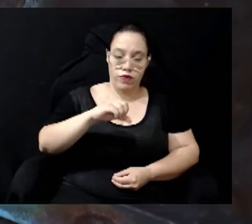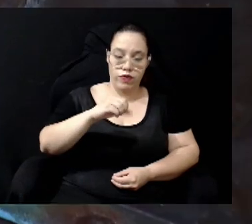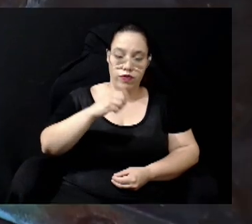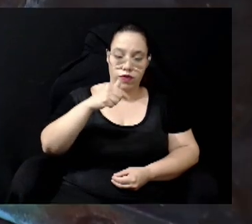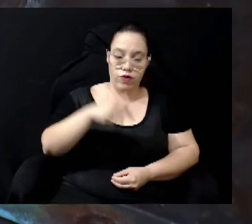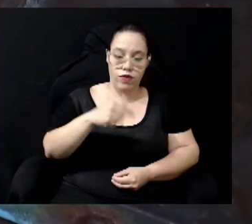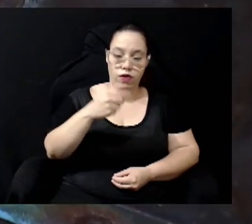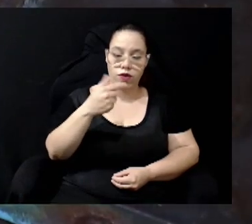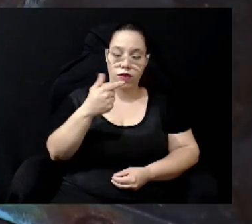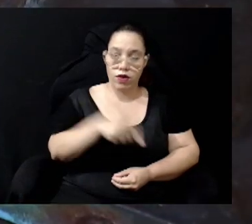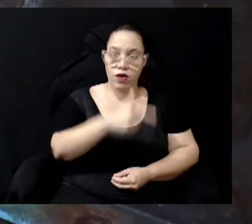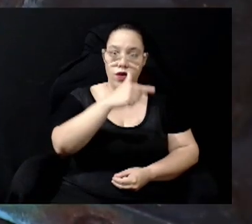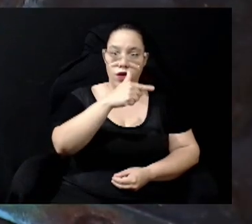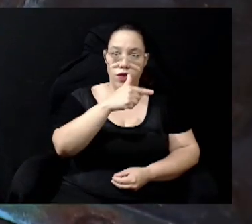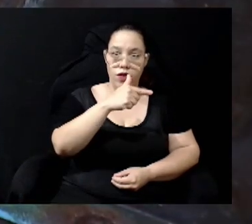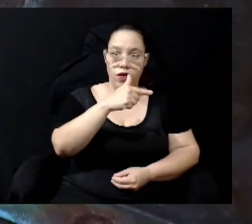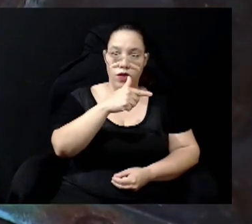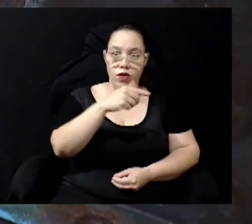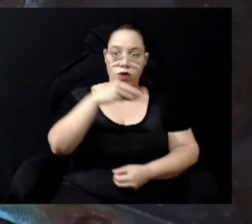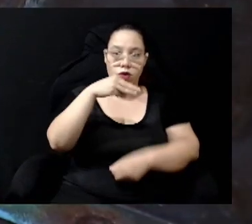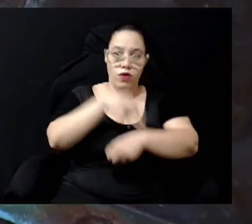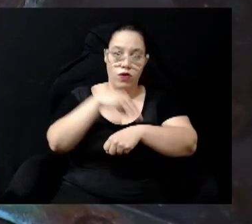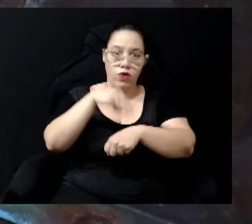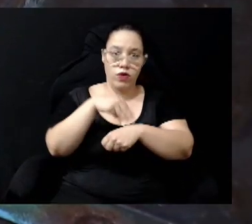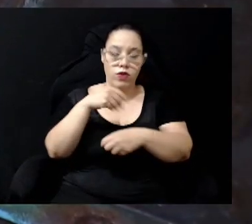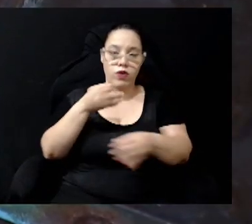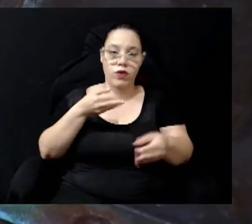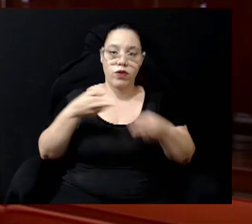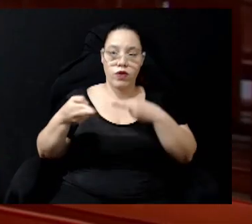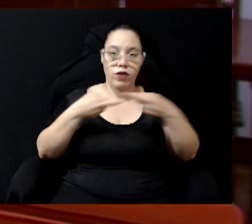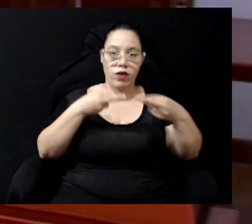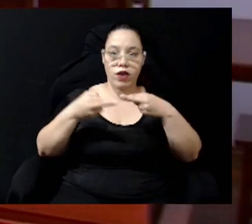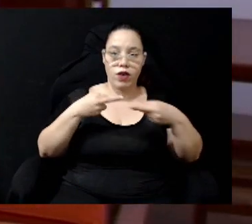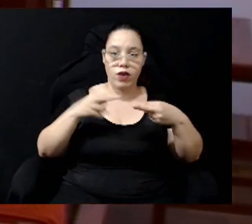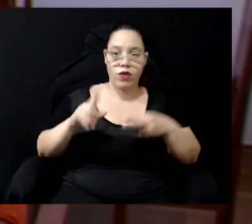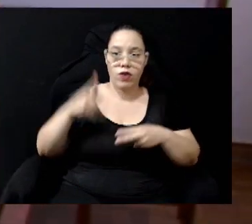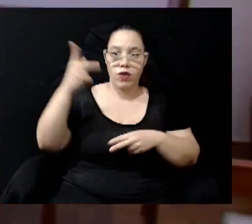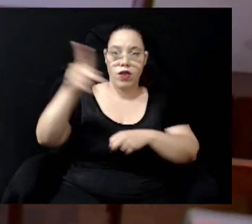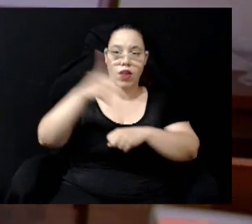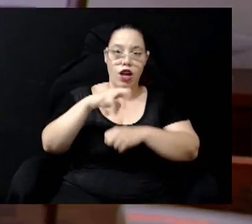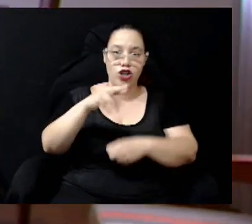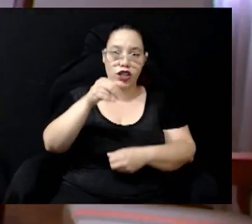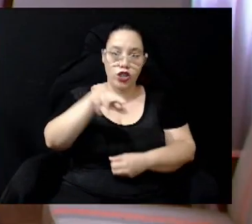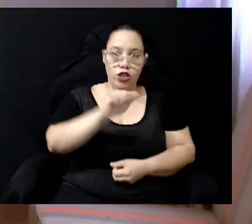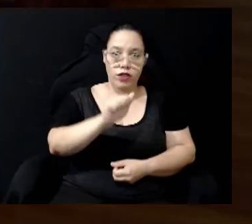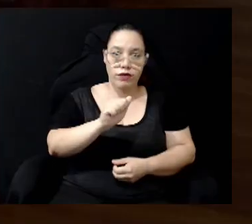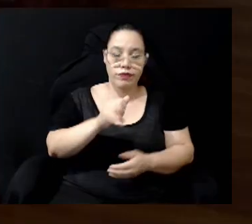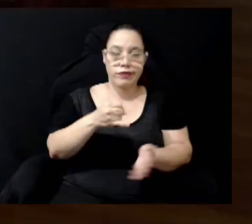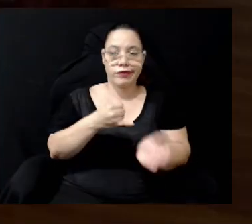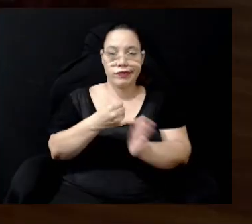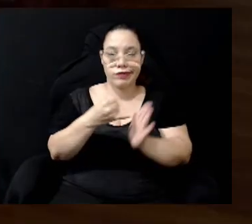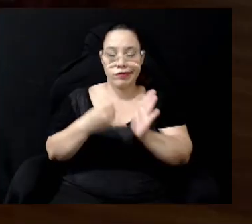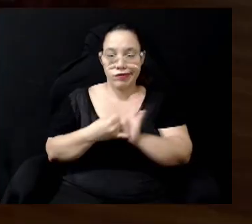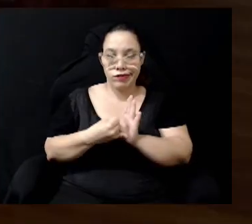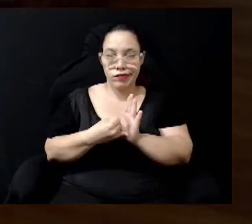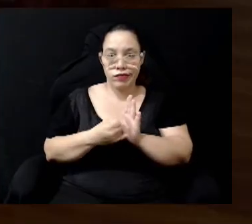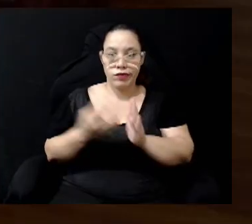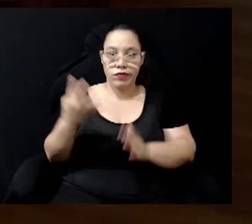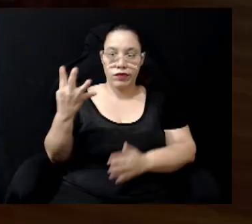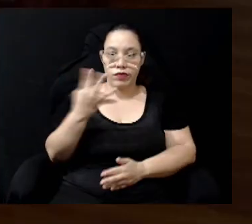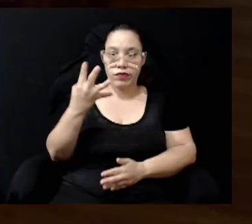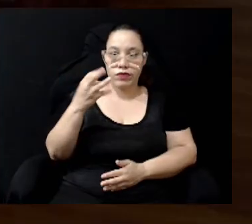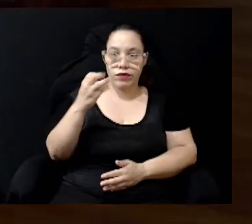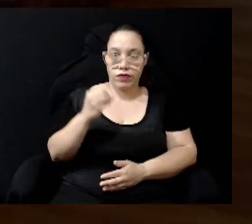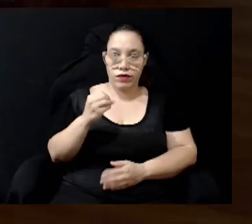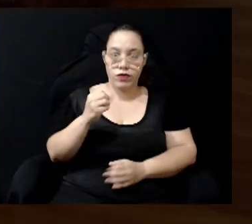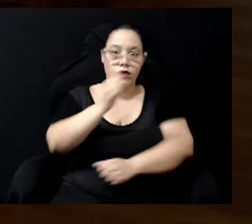1977, do ministro das Relações Exteriores da Argentina. A entidade é composta por 40 cadeiras de acadêmicos